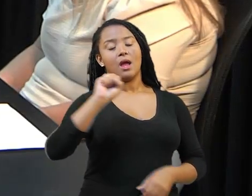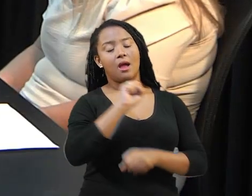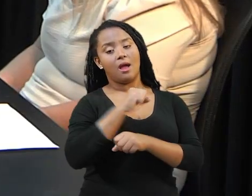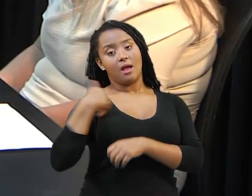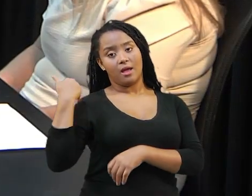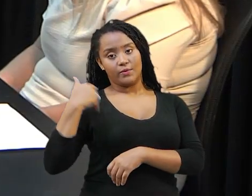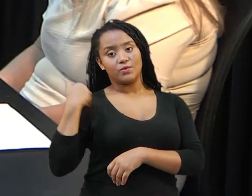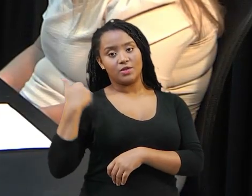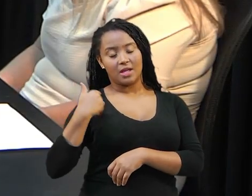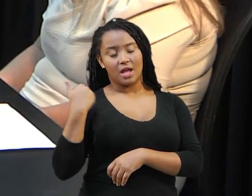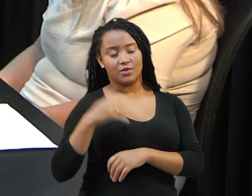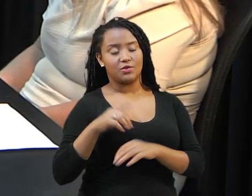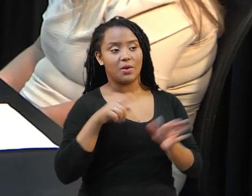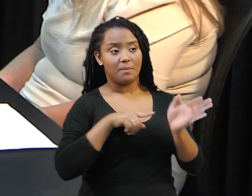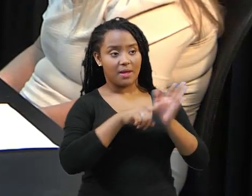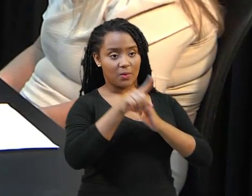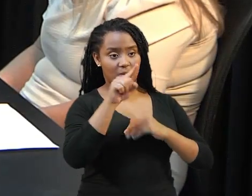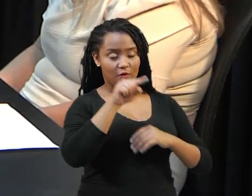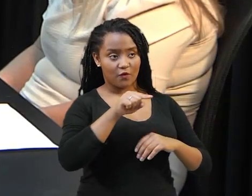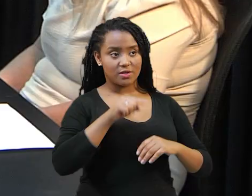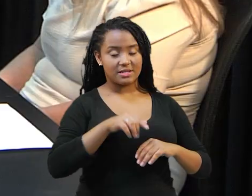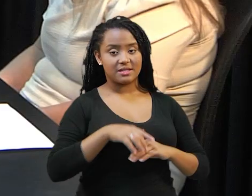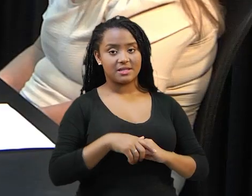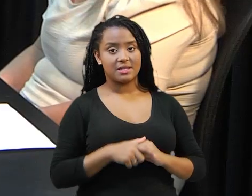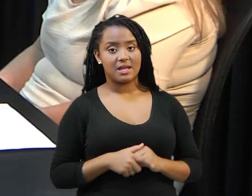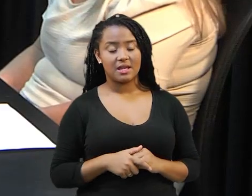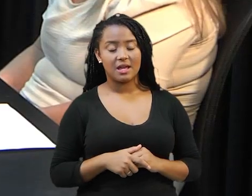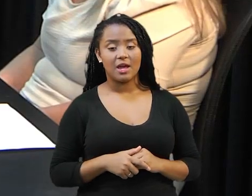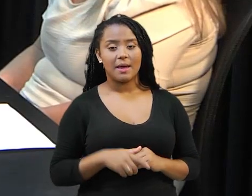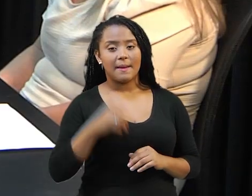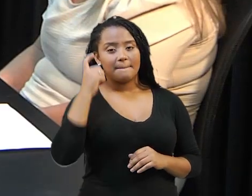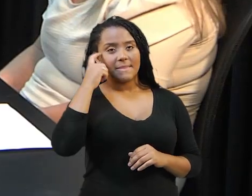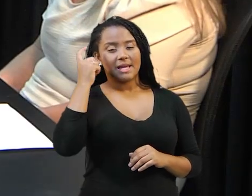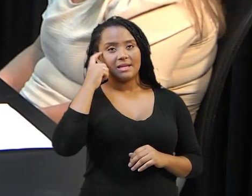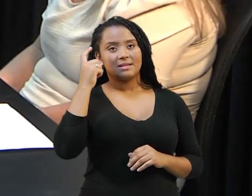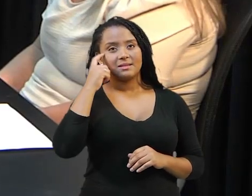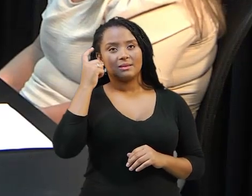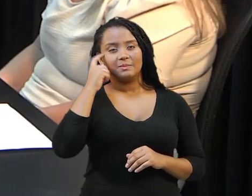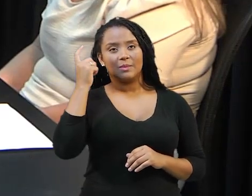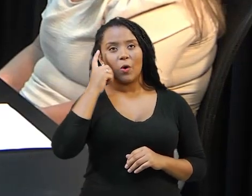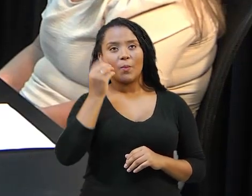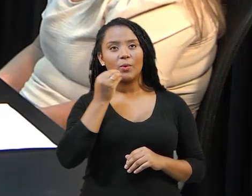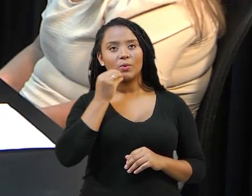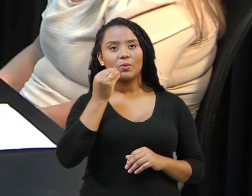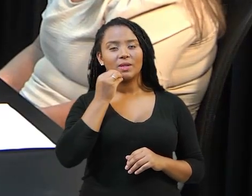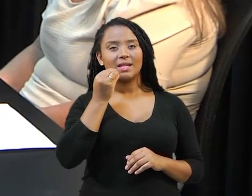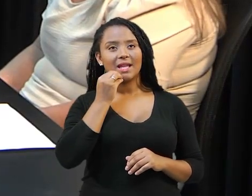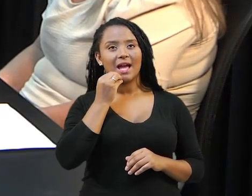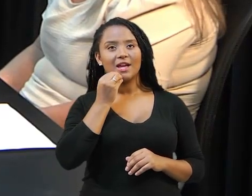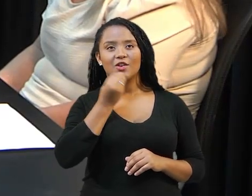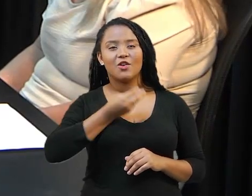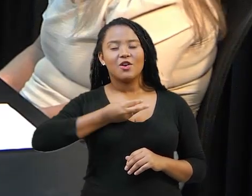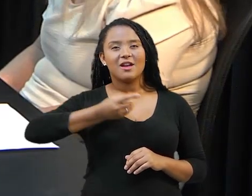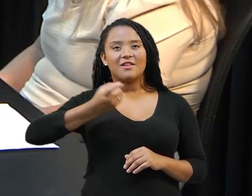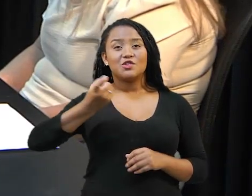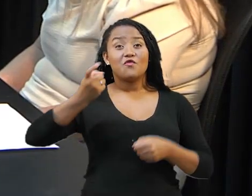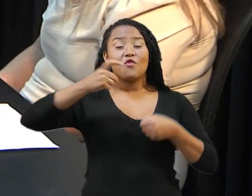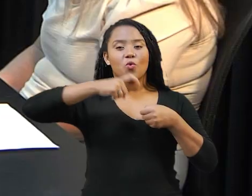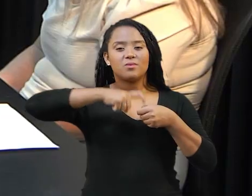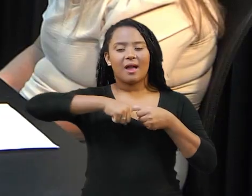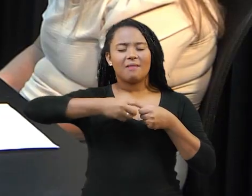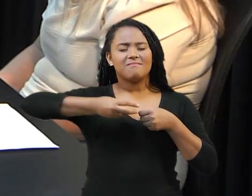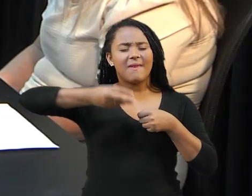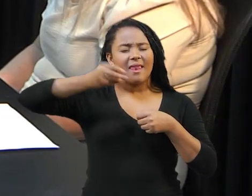anos, né? Ficaria, se voltasse lá atrás, aquele Paulo da bicicleta lá